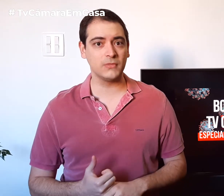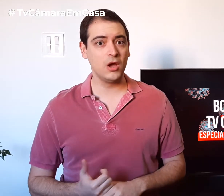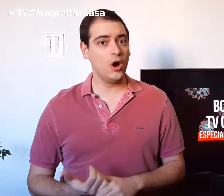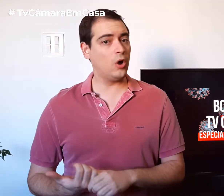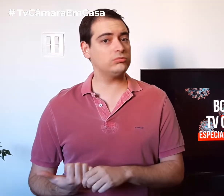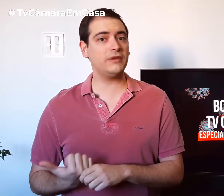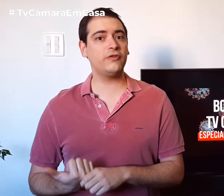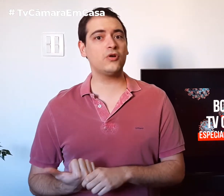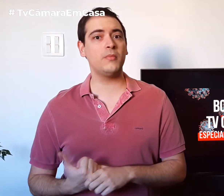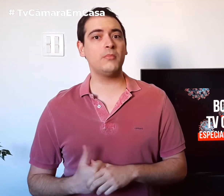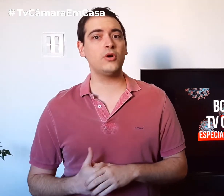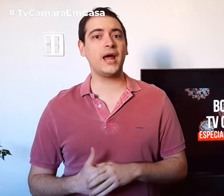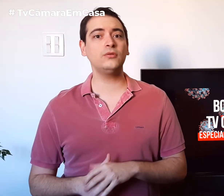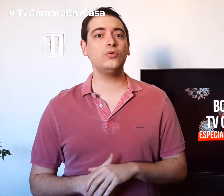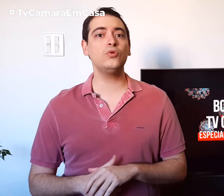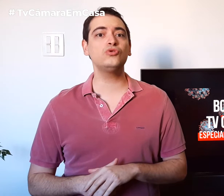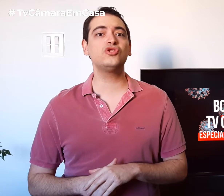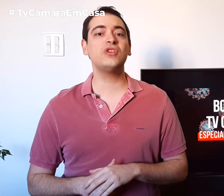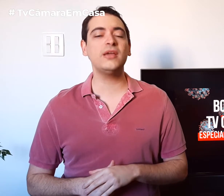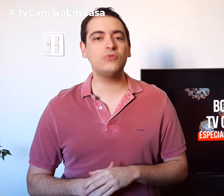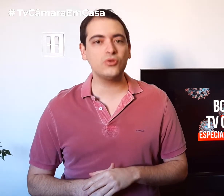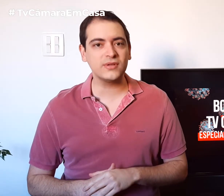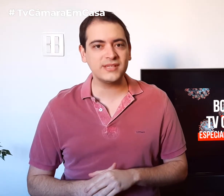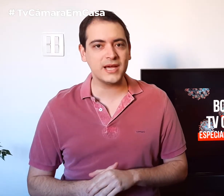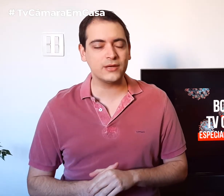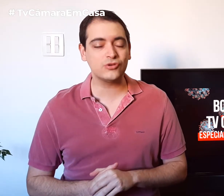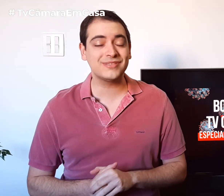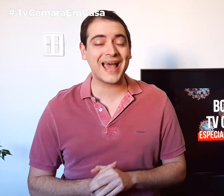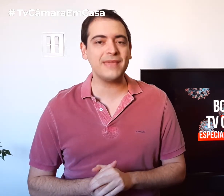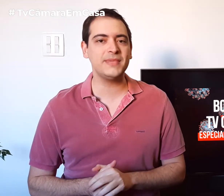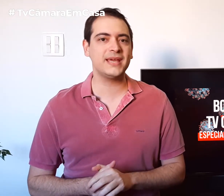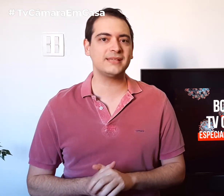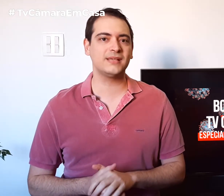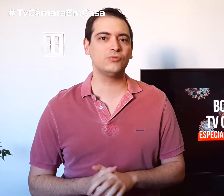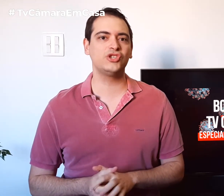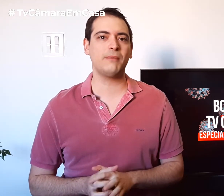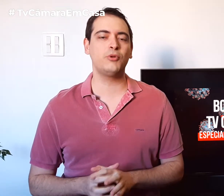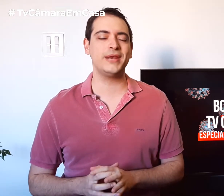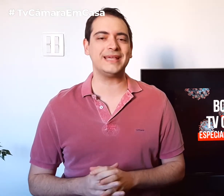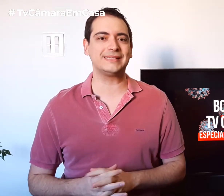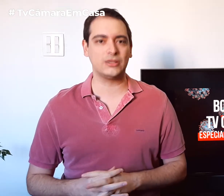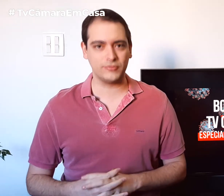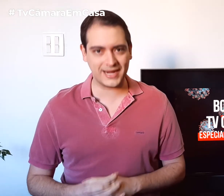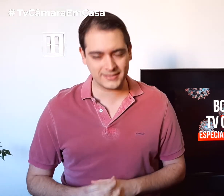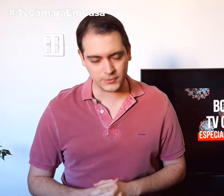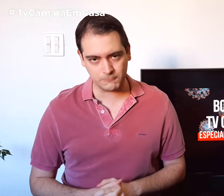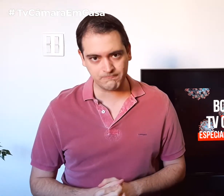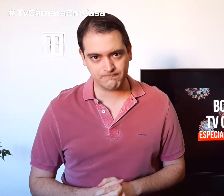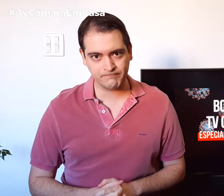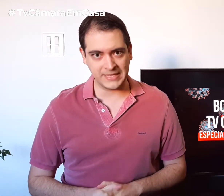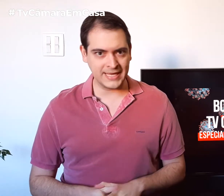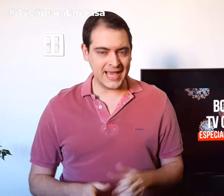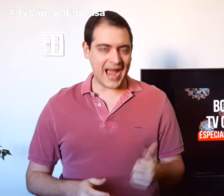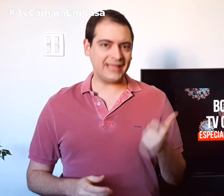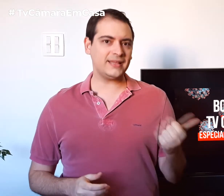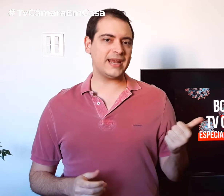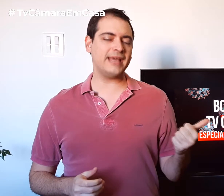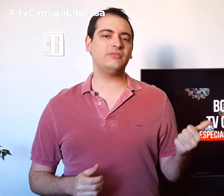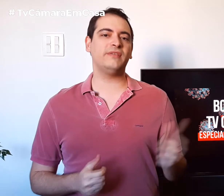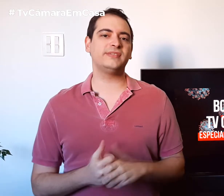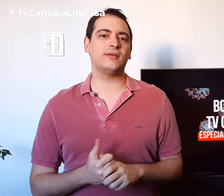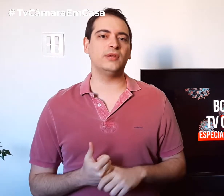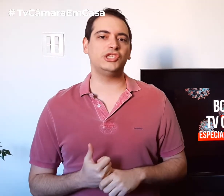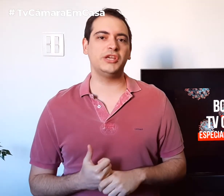cidade. Ontem foi comemorado os 112 anos da imigração japonesa no Brasil. Ainda